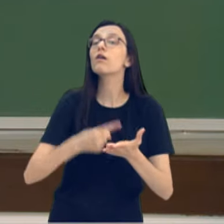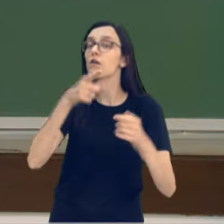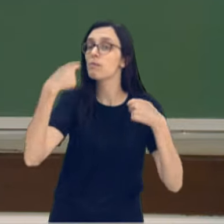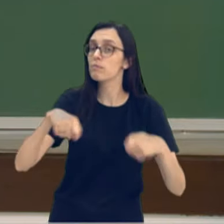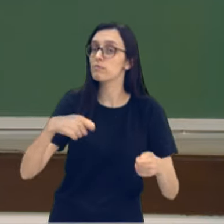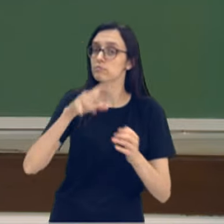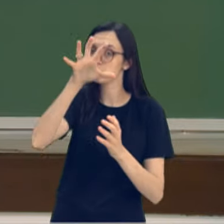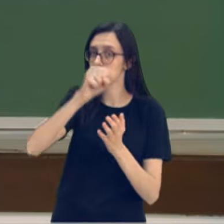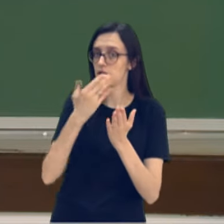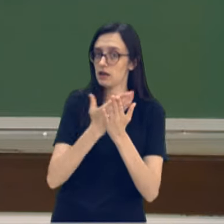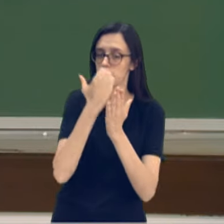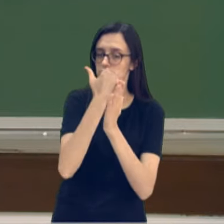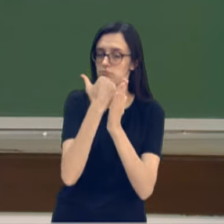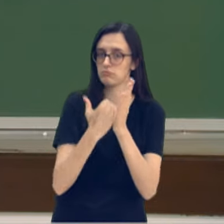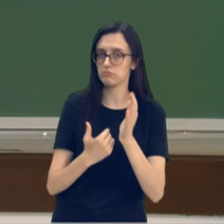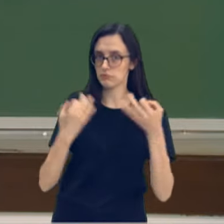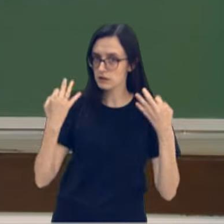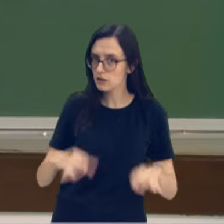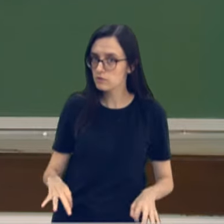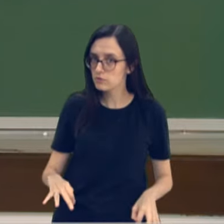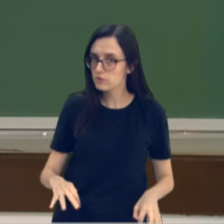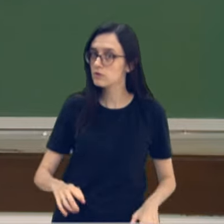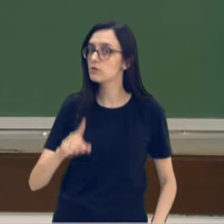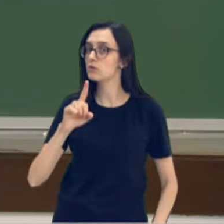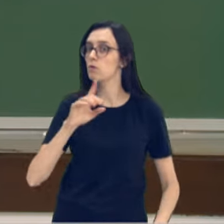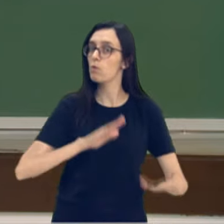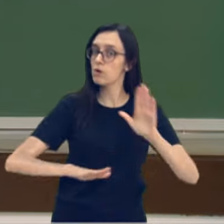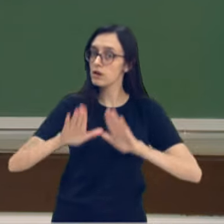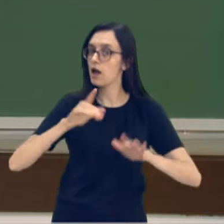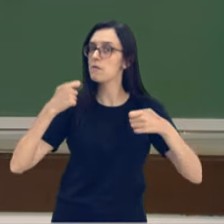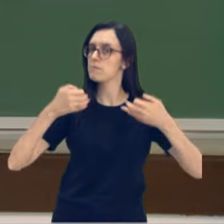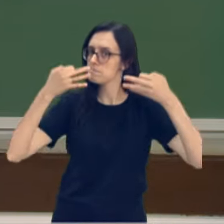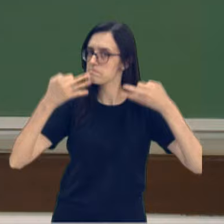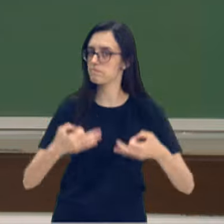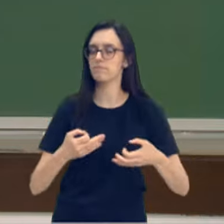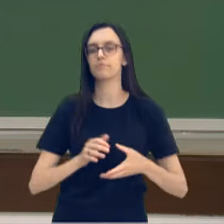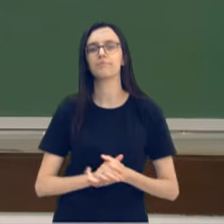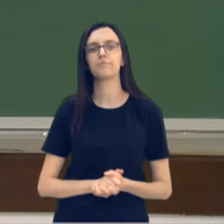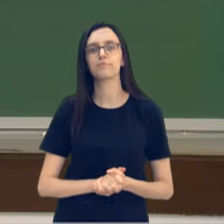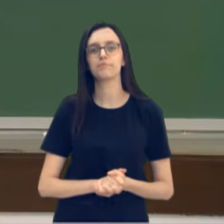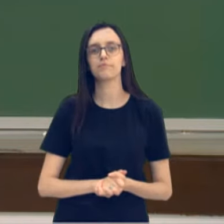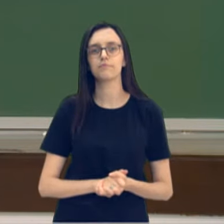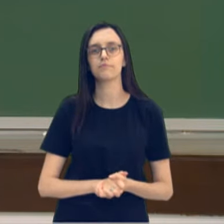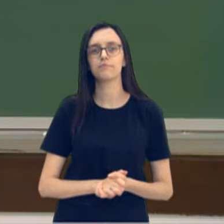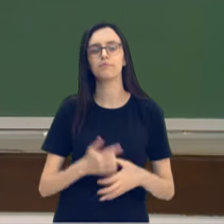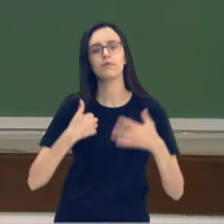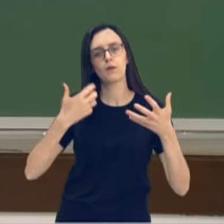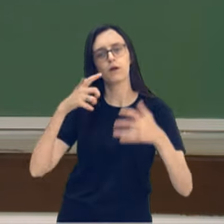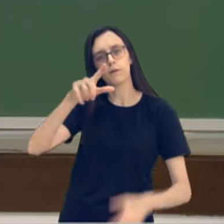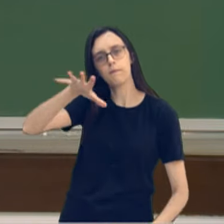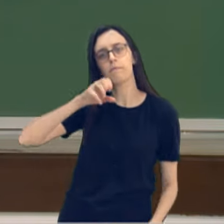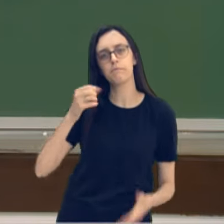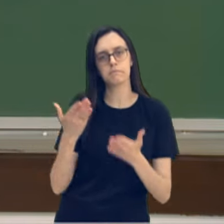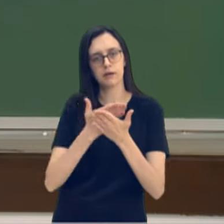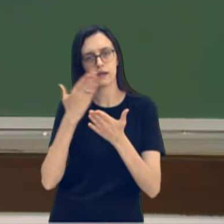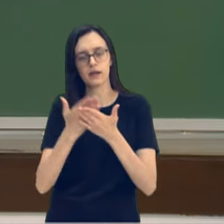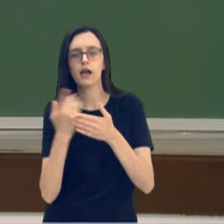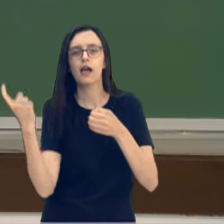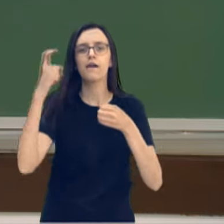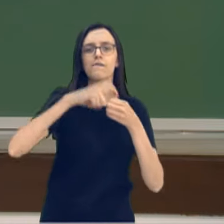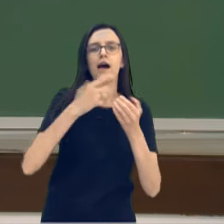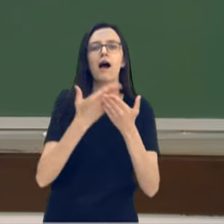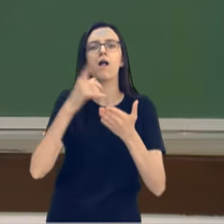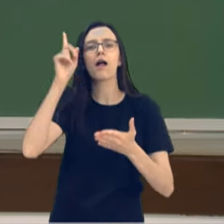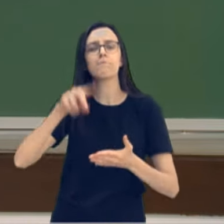em mãos. Estão com ele, correto? Cuidado, tem que ter isso sempre em mãos. Eu quero que vocês peguem esse caderno de vocês e voltem na aula de